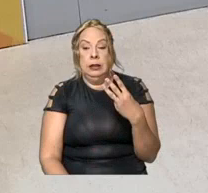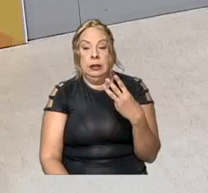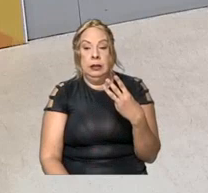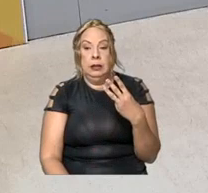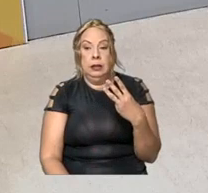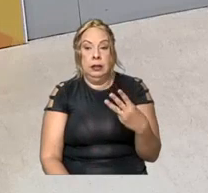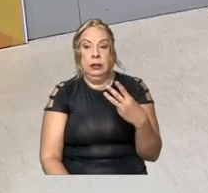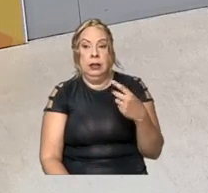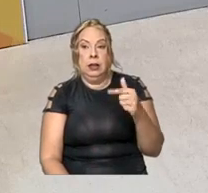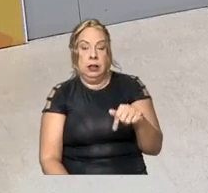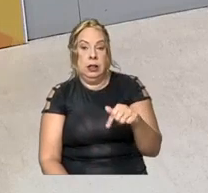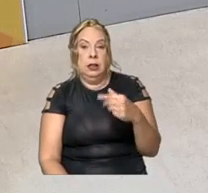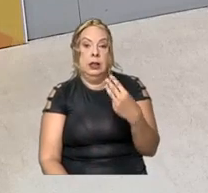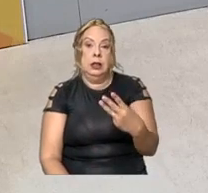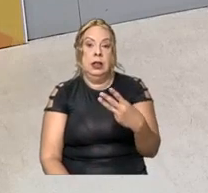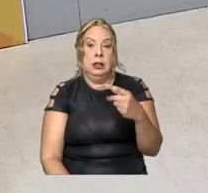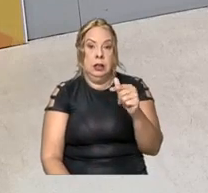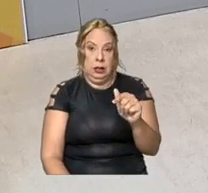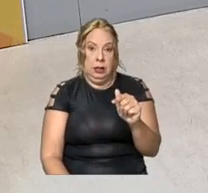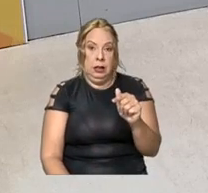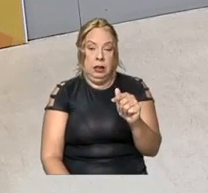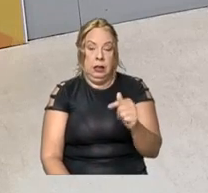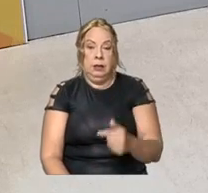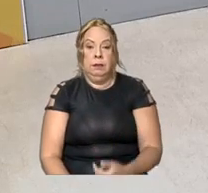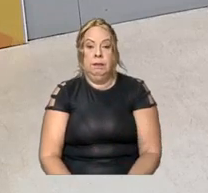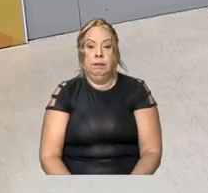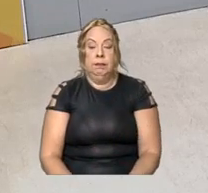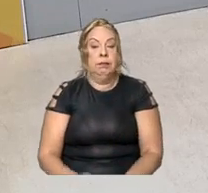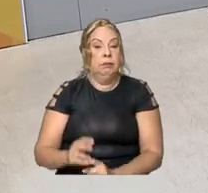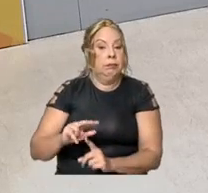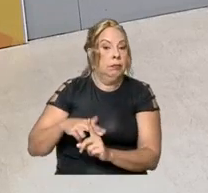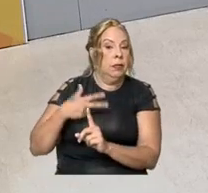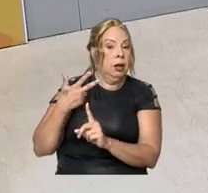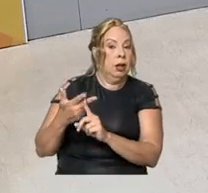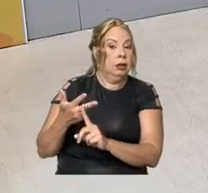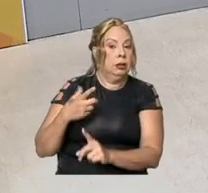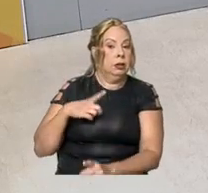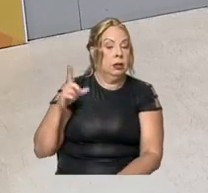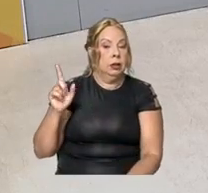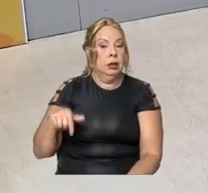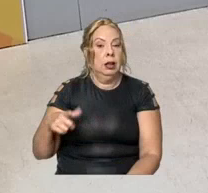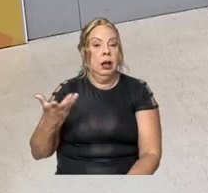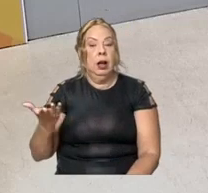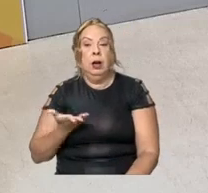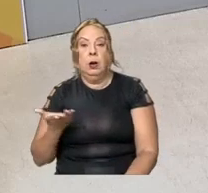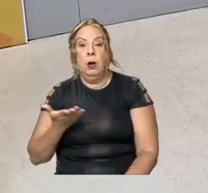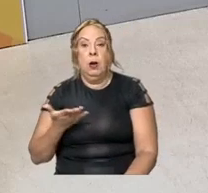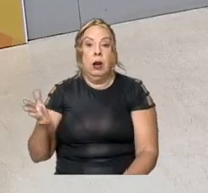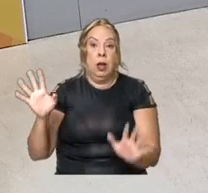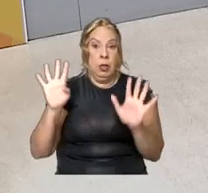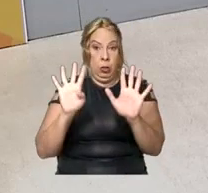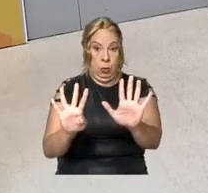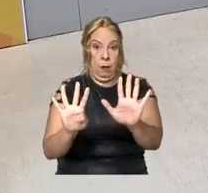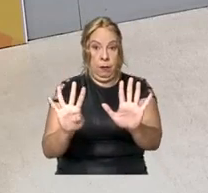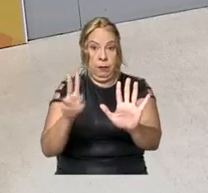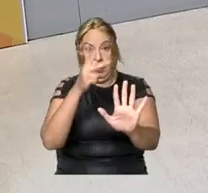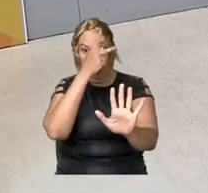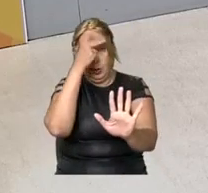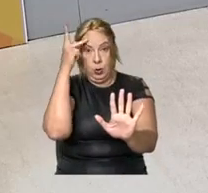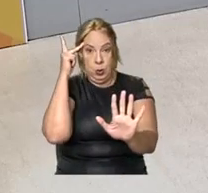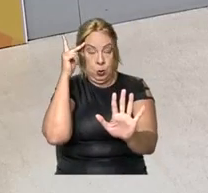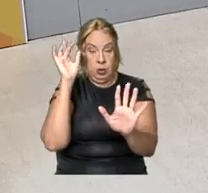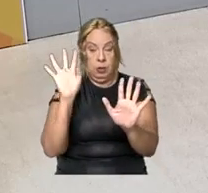37. Você decide 37? Mais gente esperava o 37 para entrar na disputa. 9 títulos agora